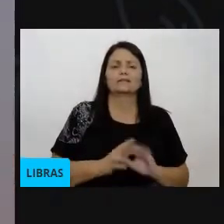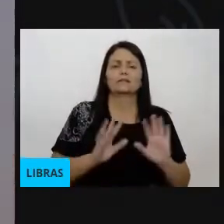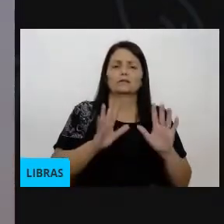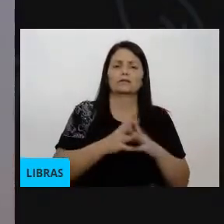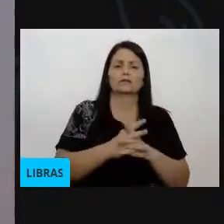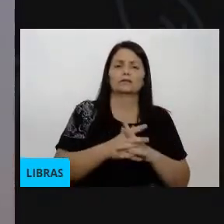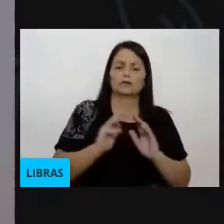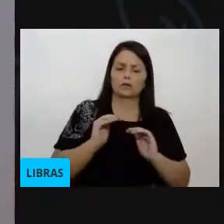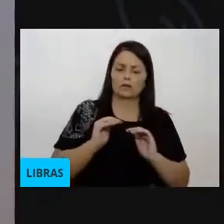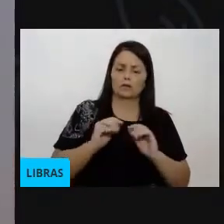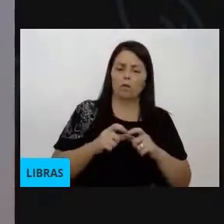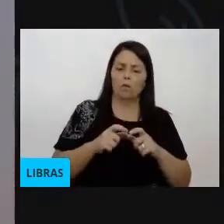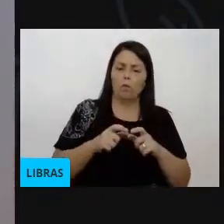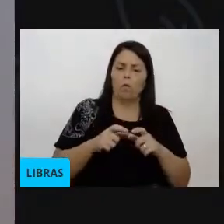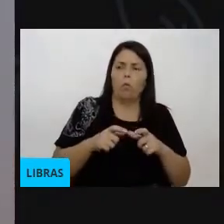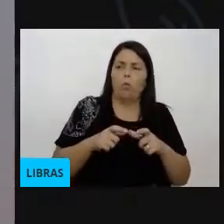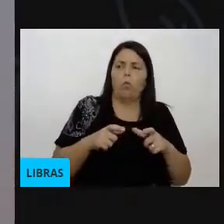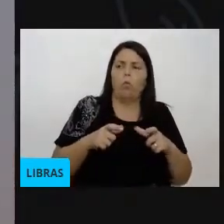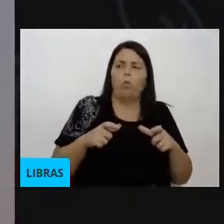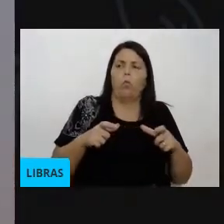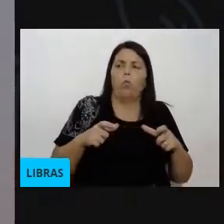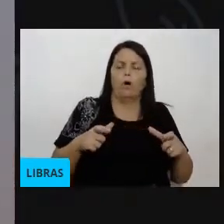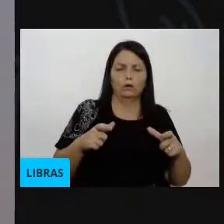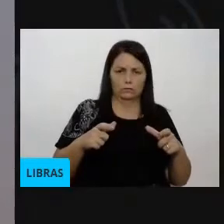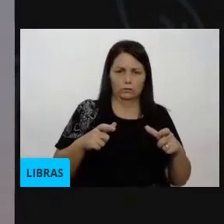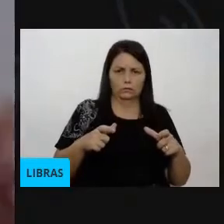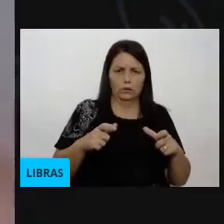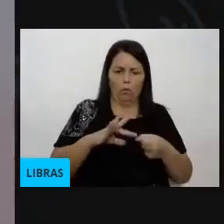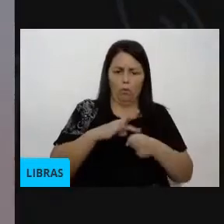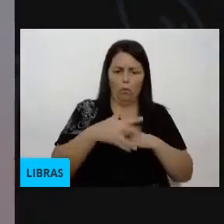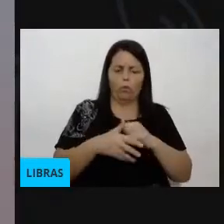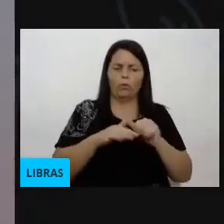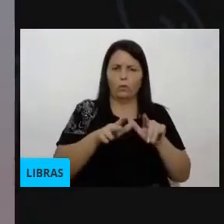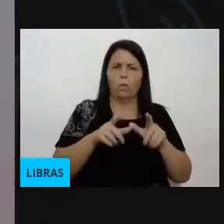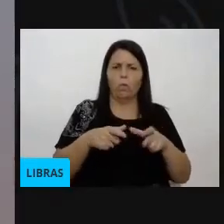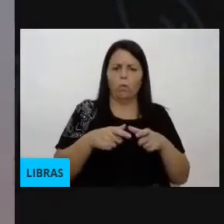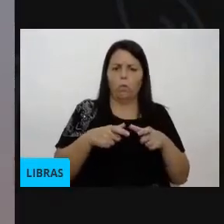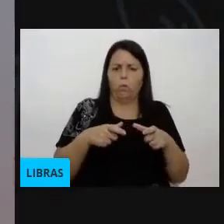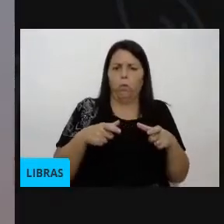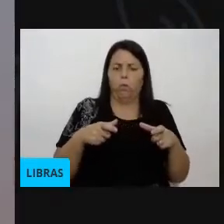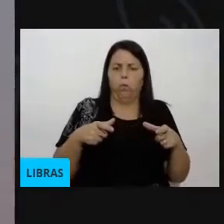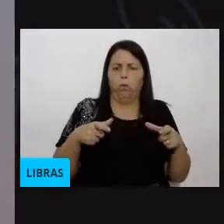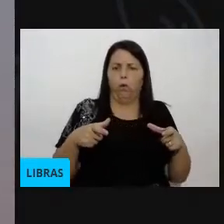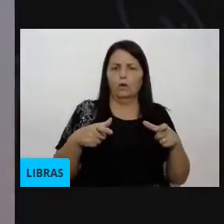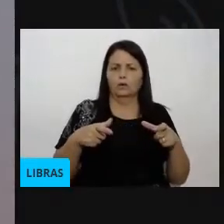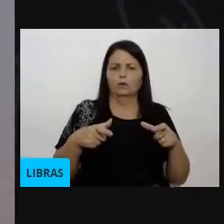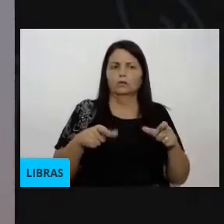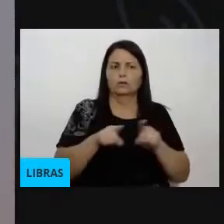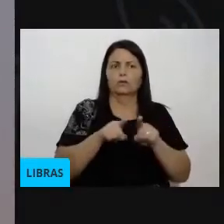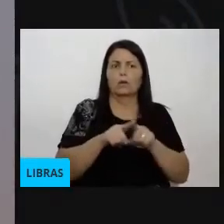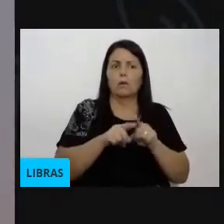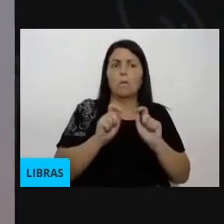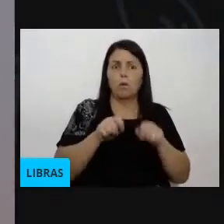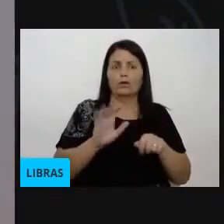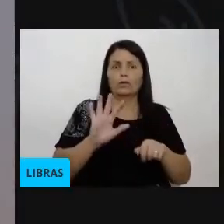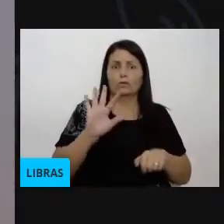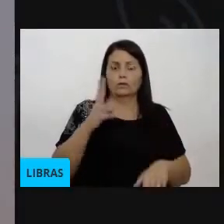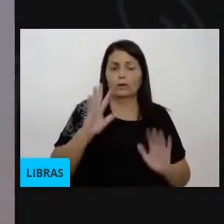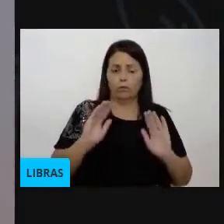fator de crescimento insulina-like é alterado pelo Covid, e isso pode aumentar a frequência de autismo no mundo.